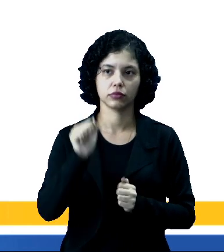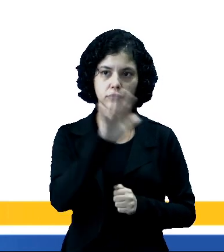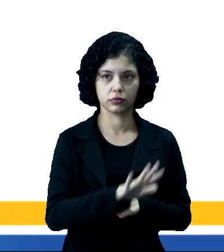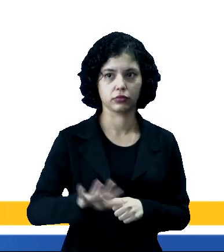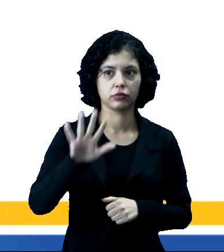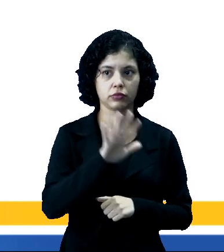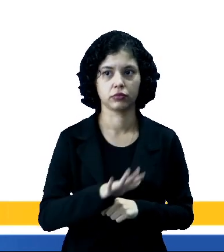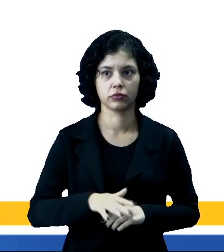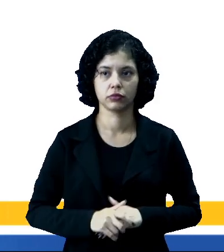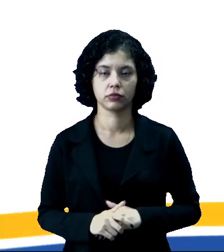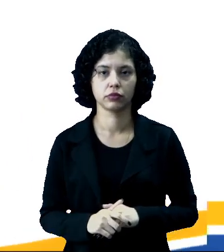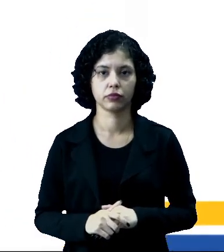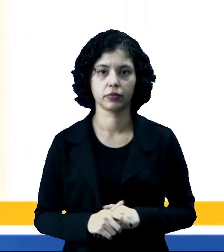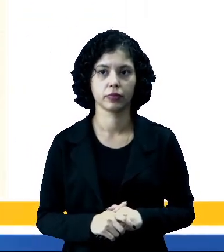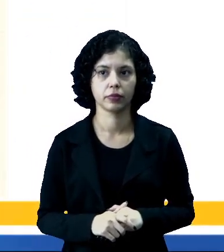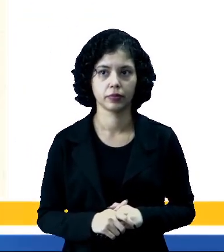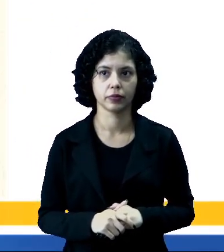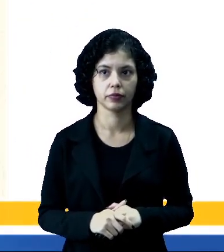né?